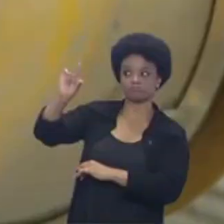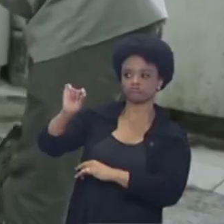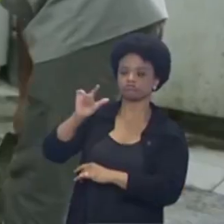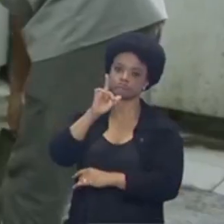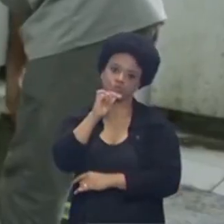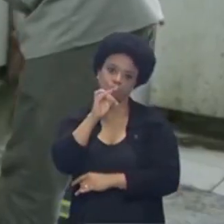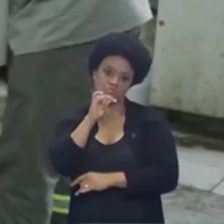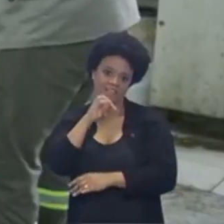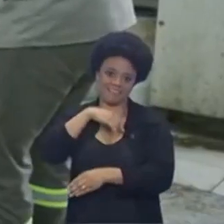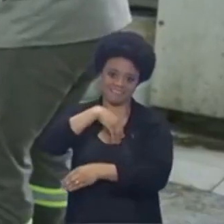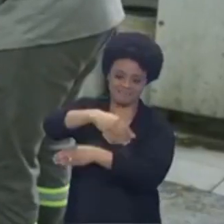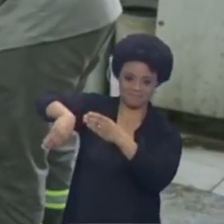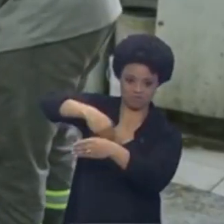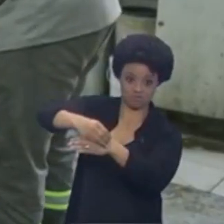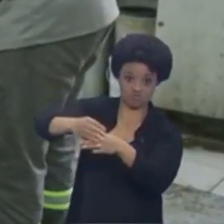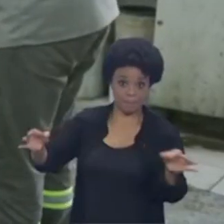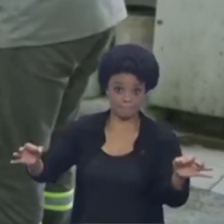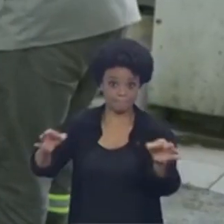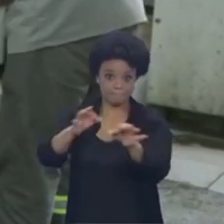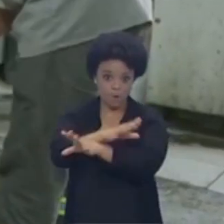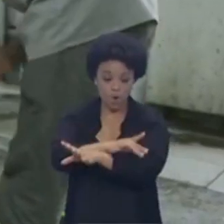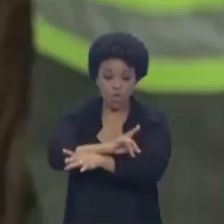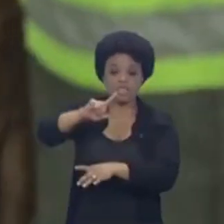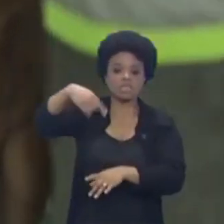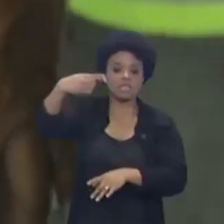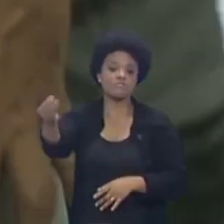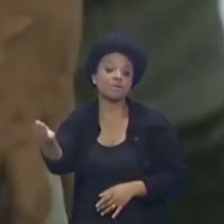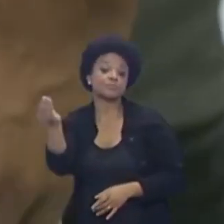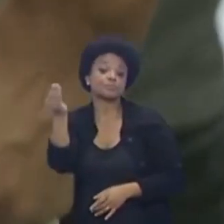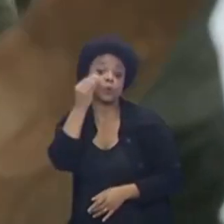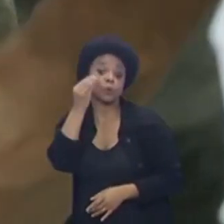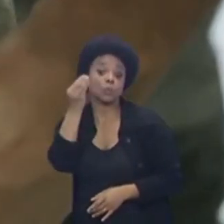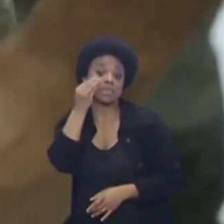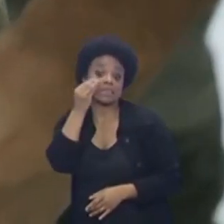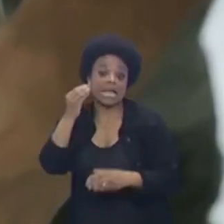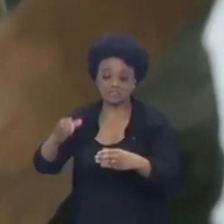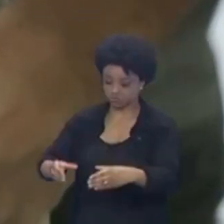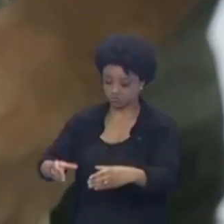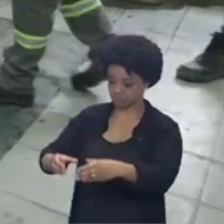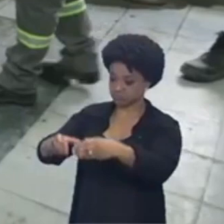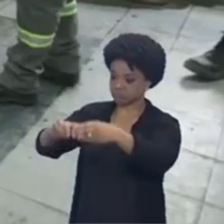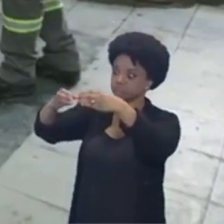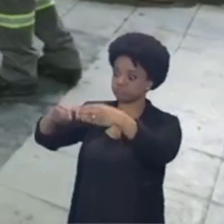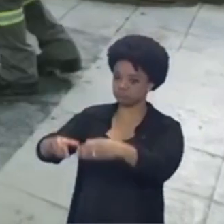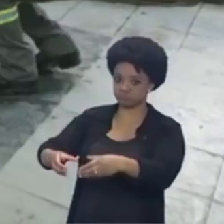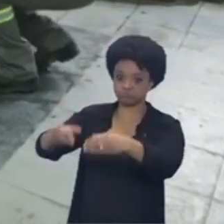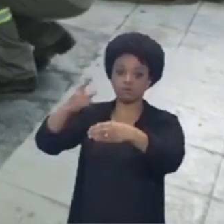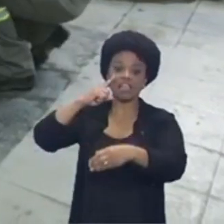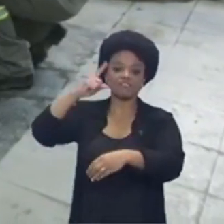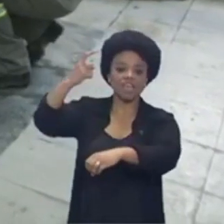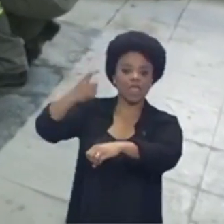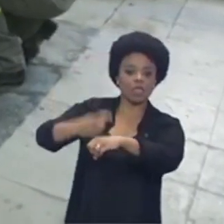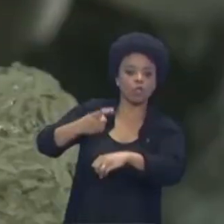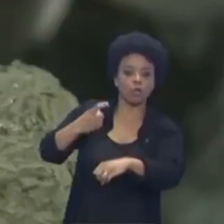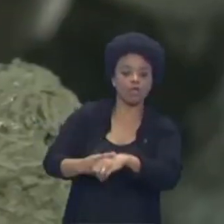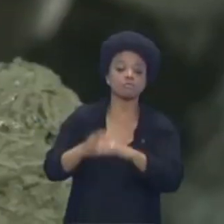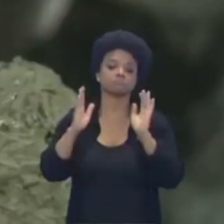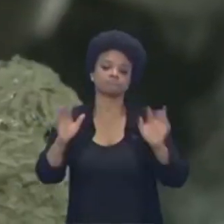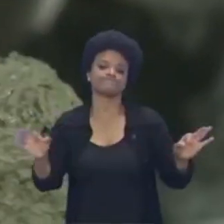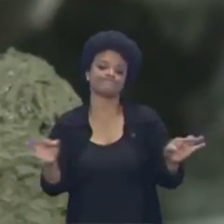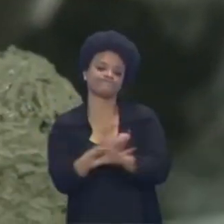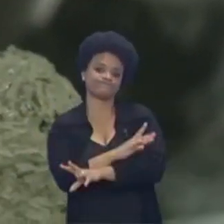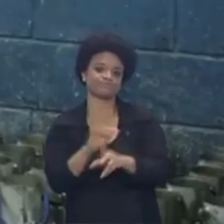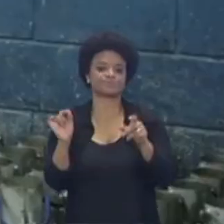mistura. Feito isso, o slump test, ou seja, o teste de consistência do concreto, é realizado e o